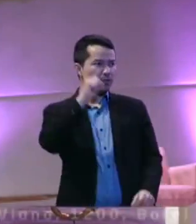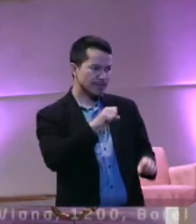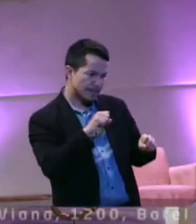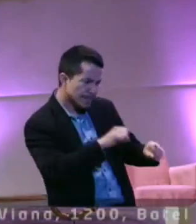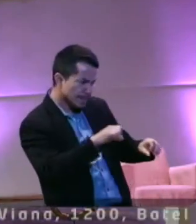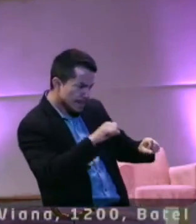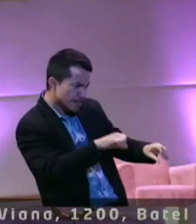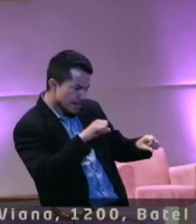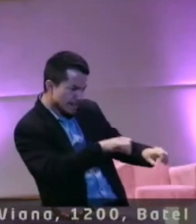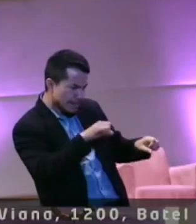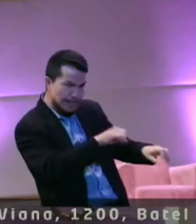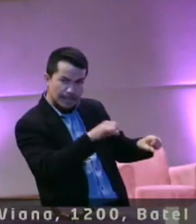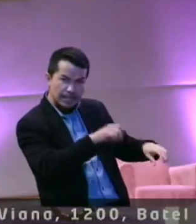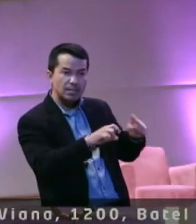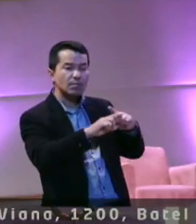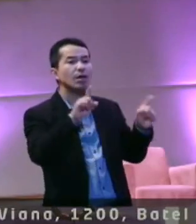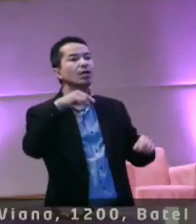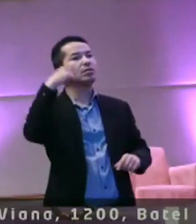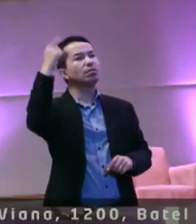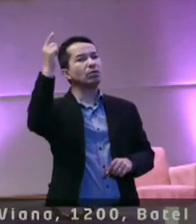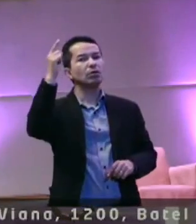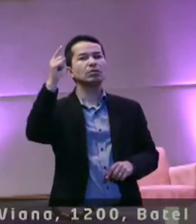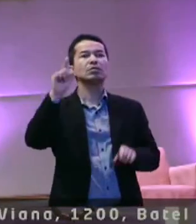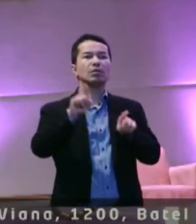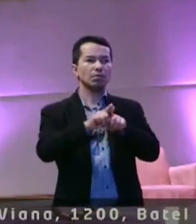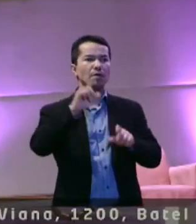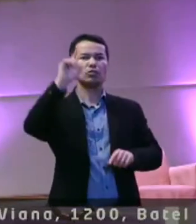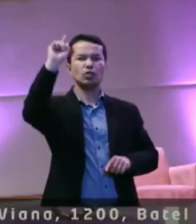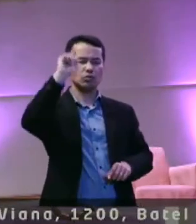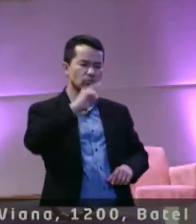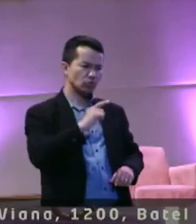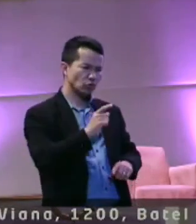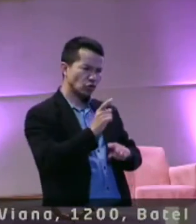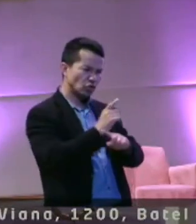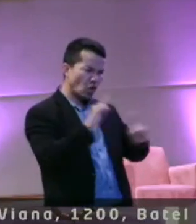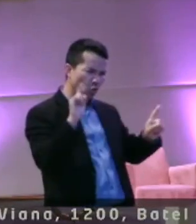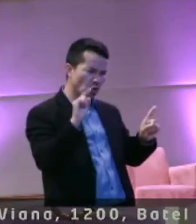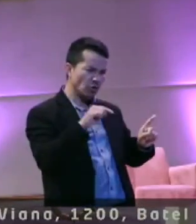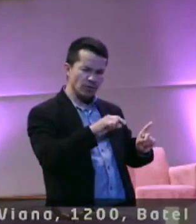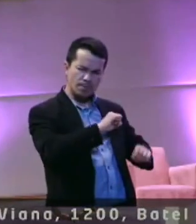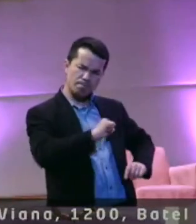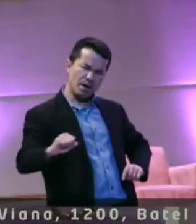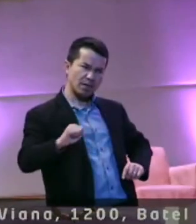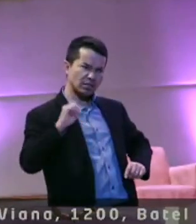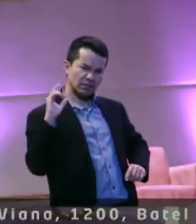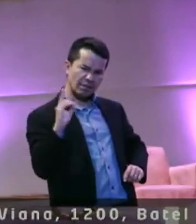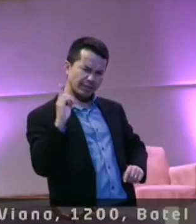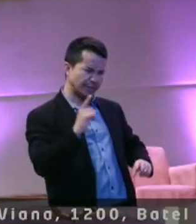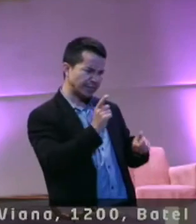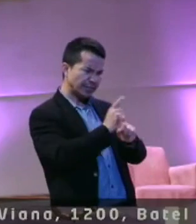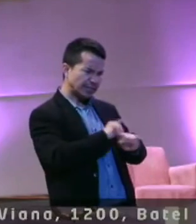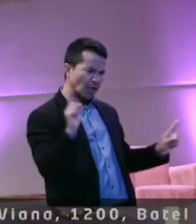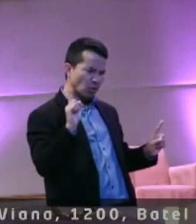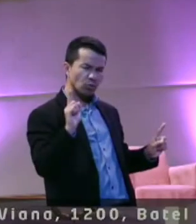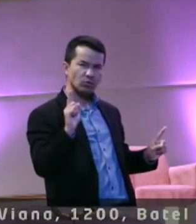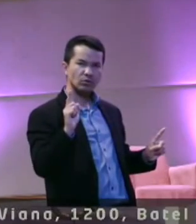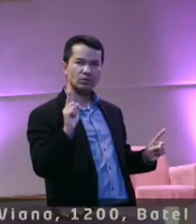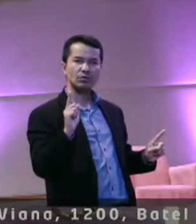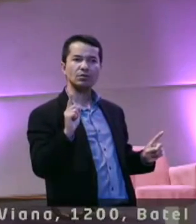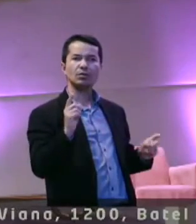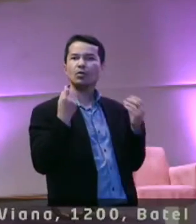ele perseguia Davi, rejeitando-o, porque ele não correspondia ao chamado para o qual ele tinha